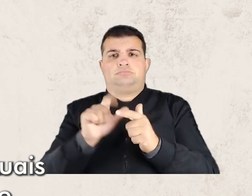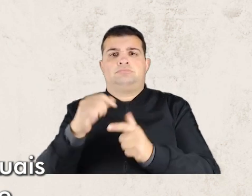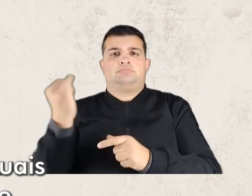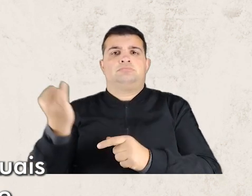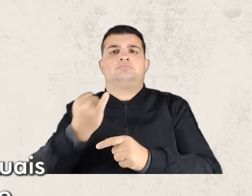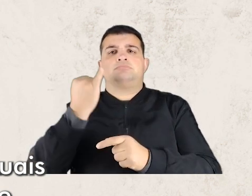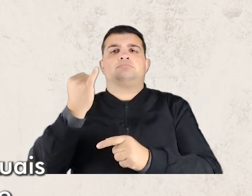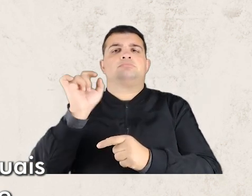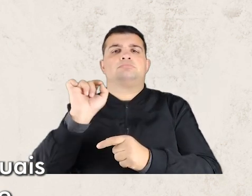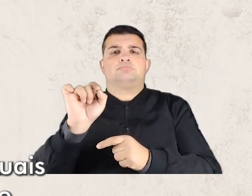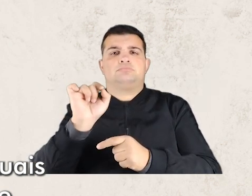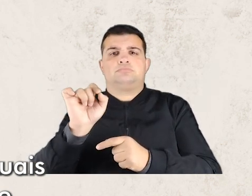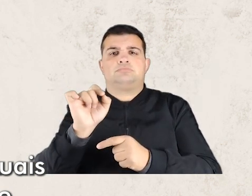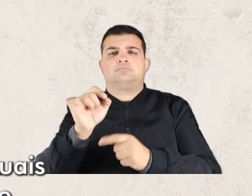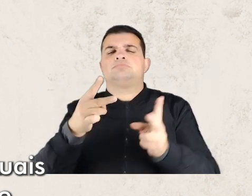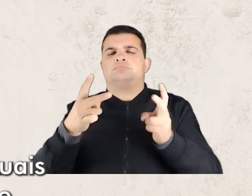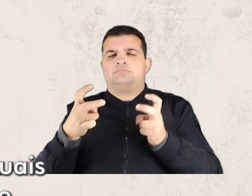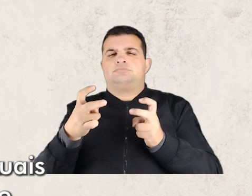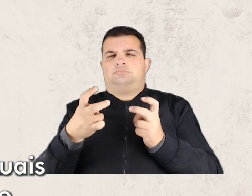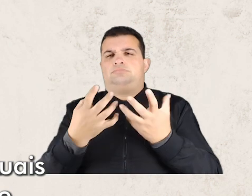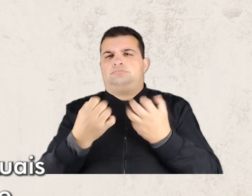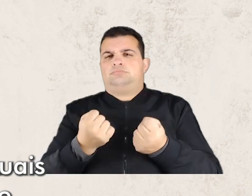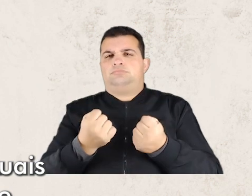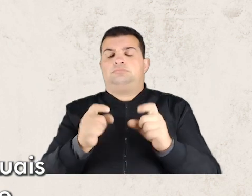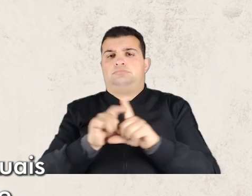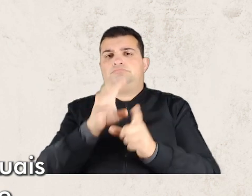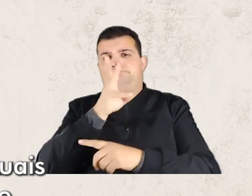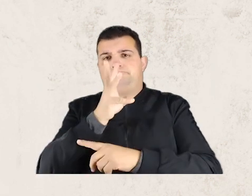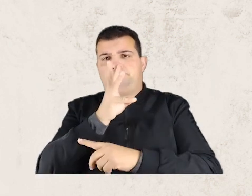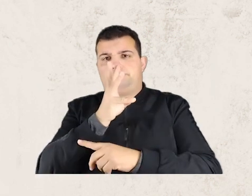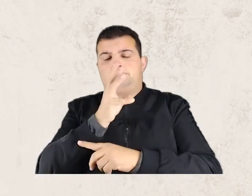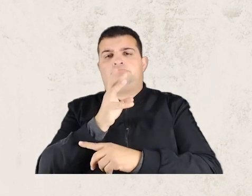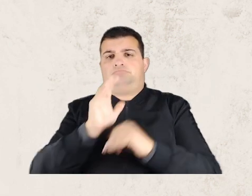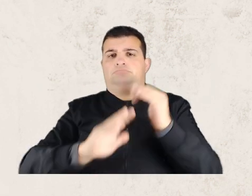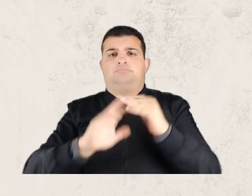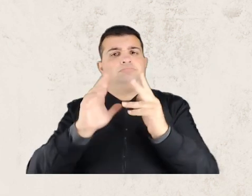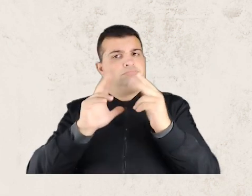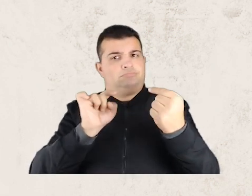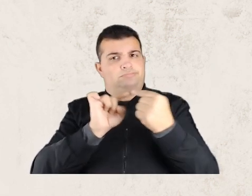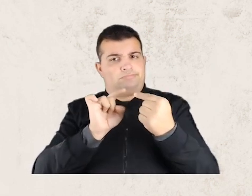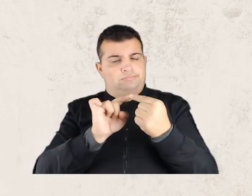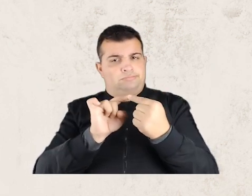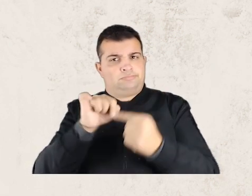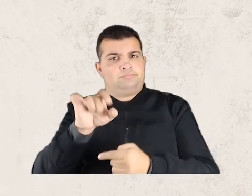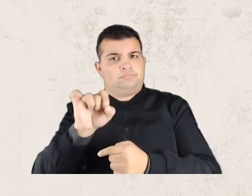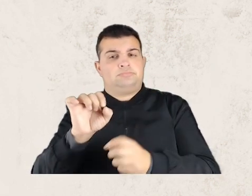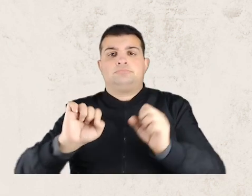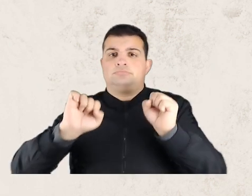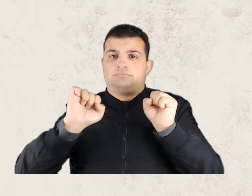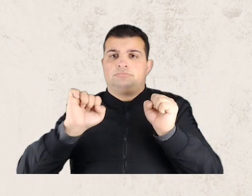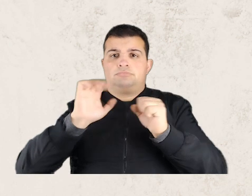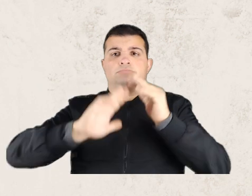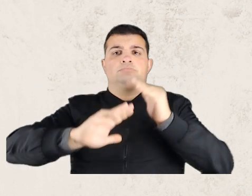sexuais heterodissidentes e, consequentemente, a manutenção dessa violência. Então,